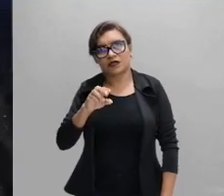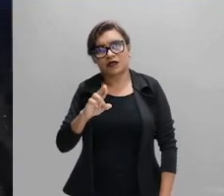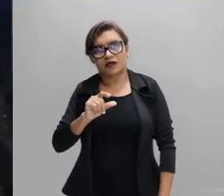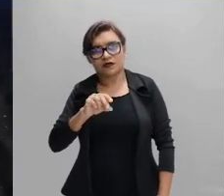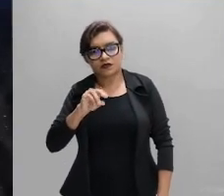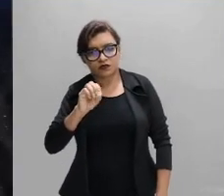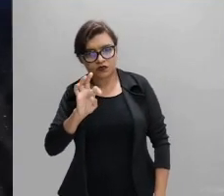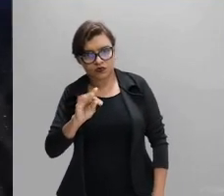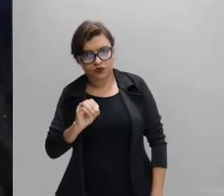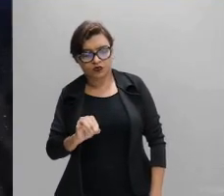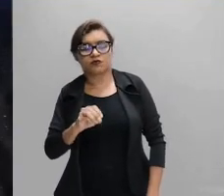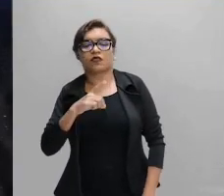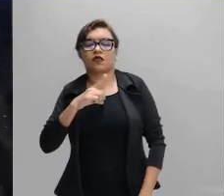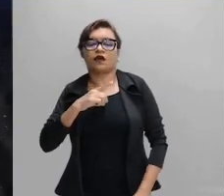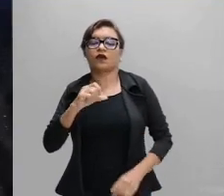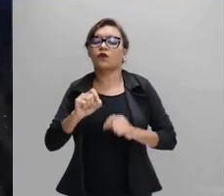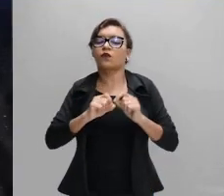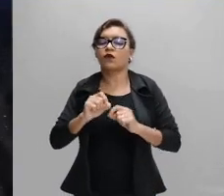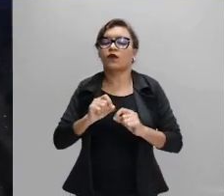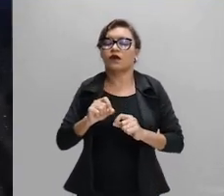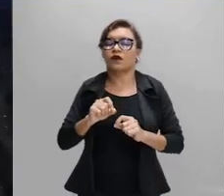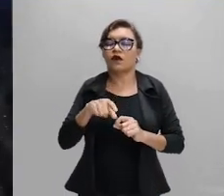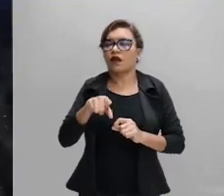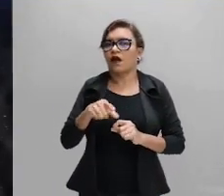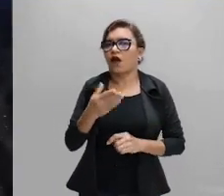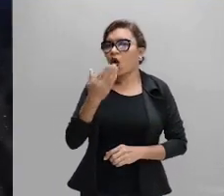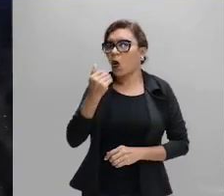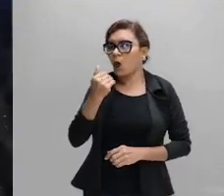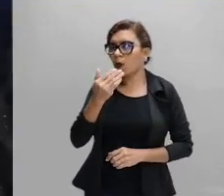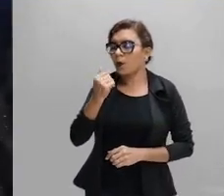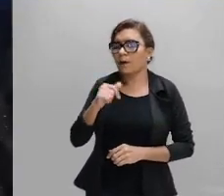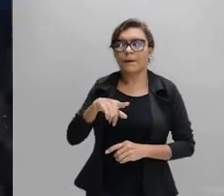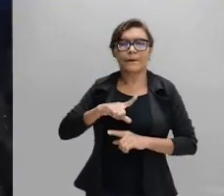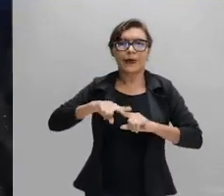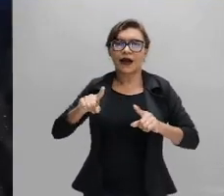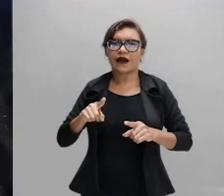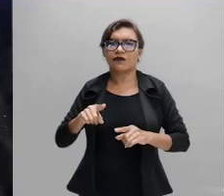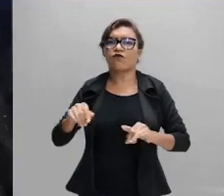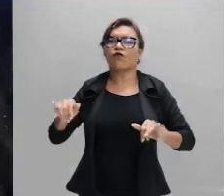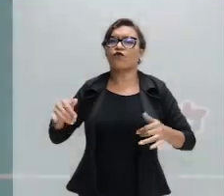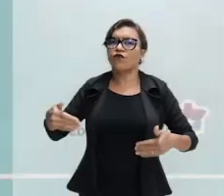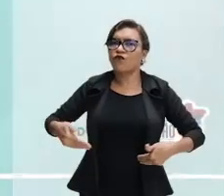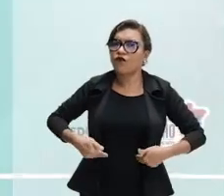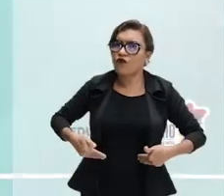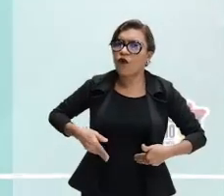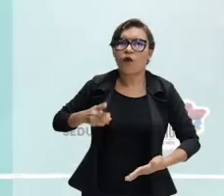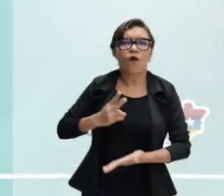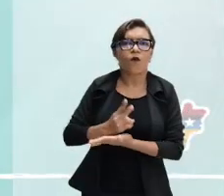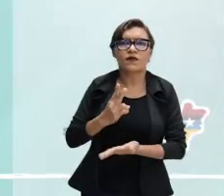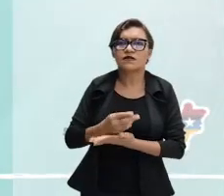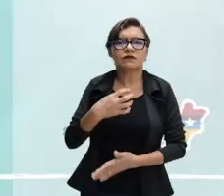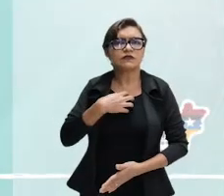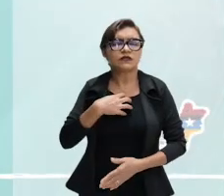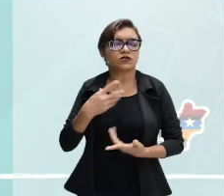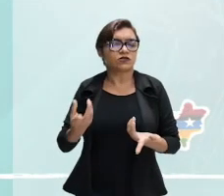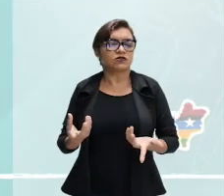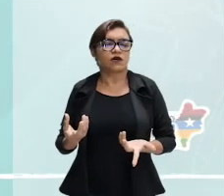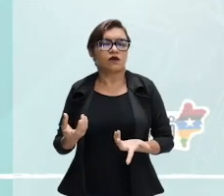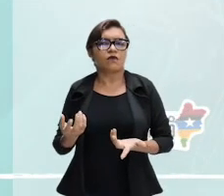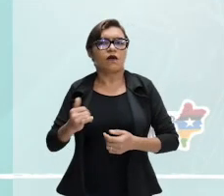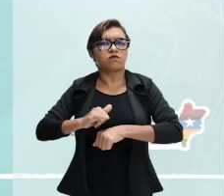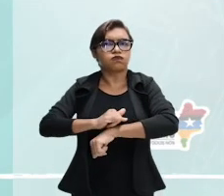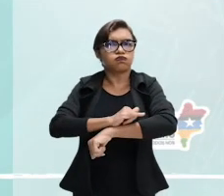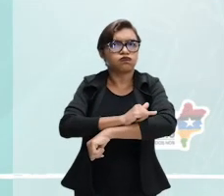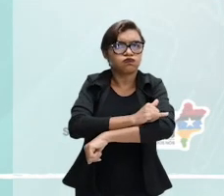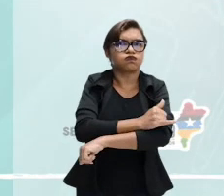a fome, né? O que vai acontecer? Esse acúmulo, esse excesso vai acabar aqui nos tornando pessoas obesas, tornando as pessoas